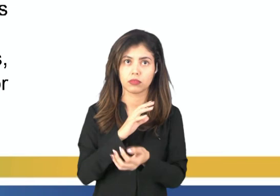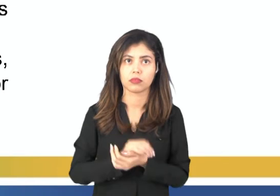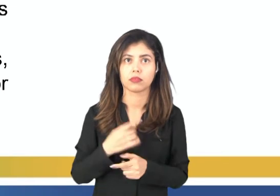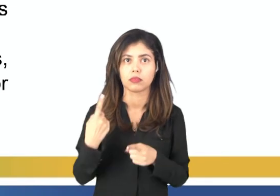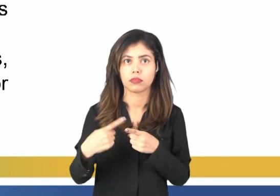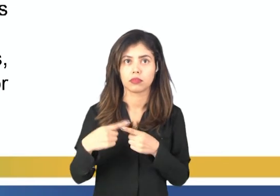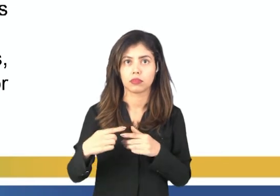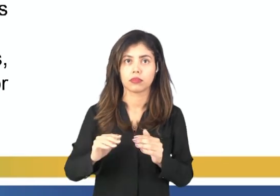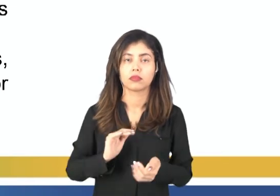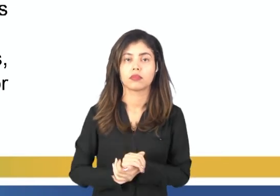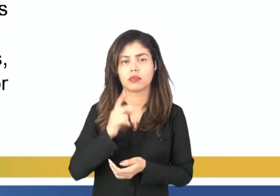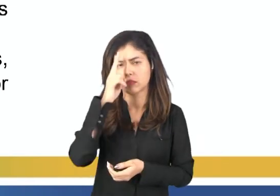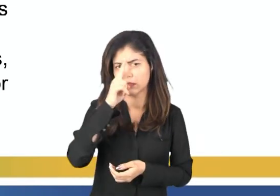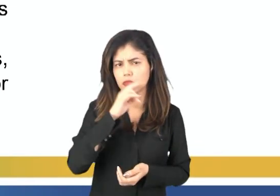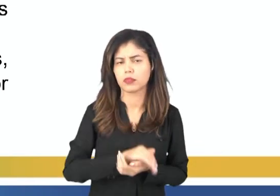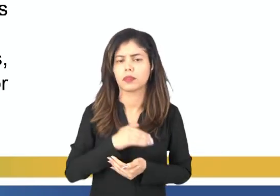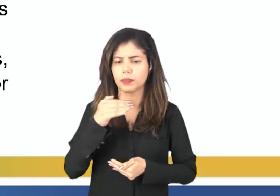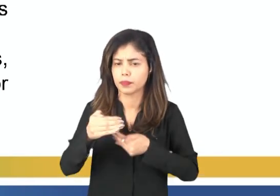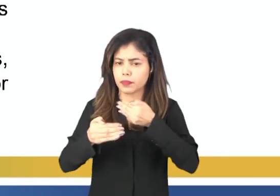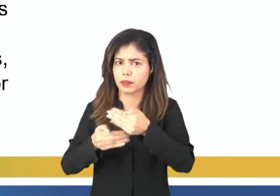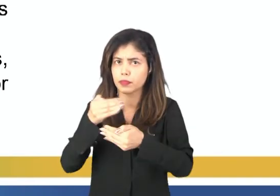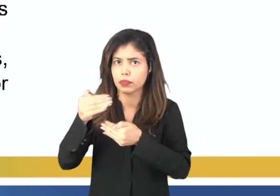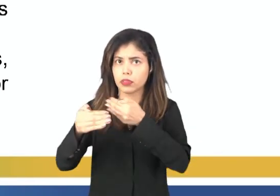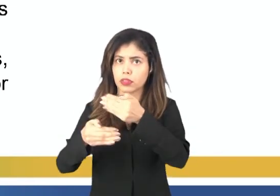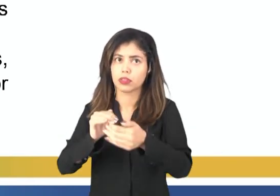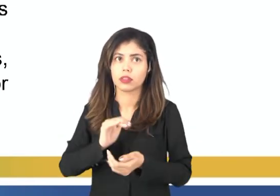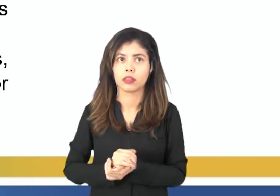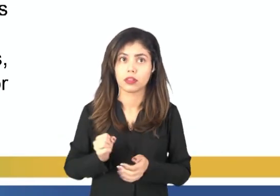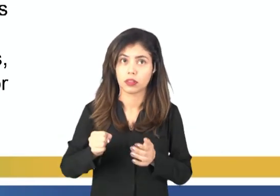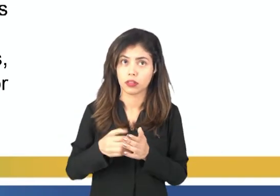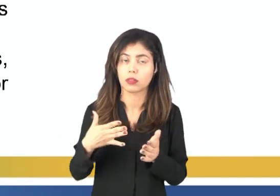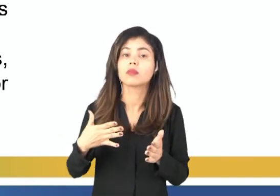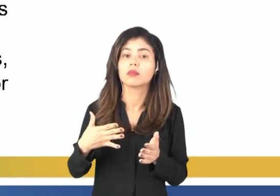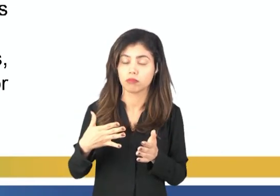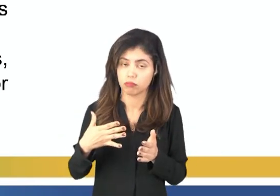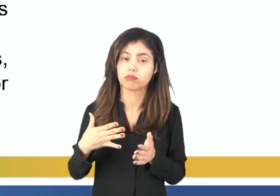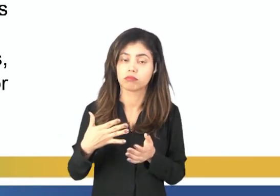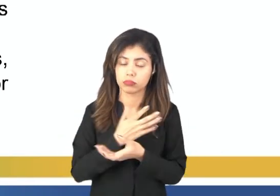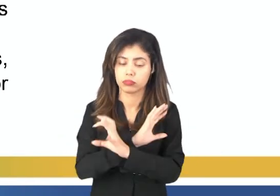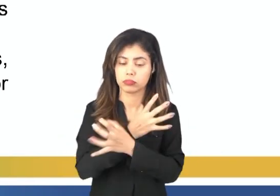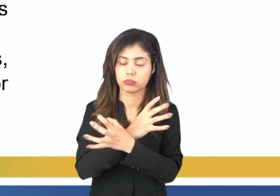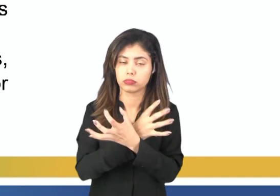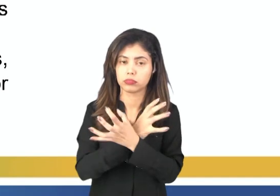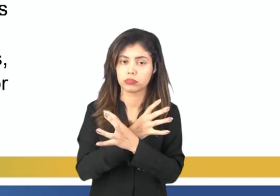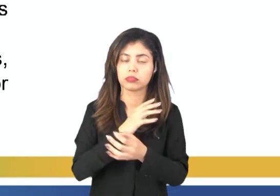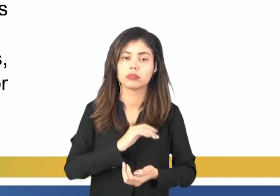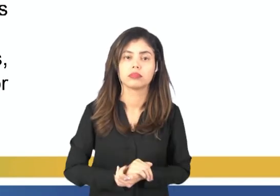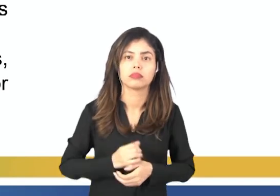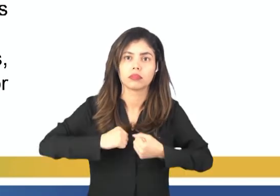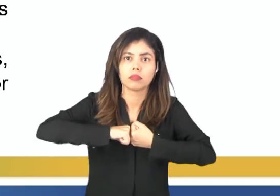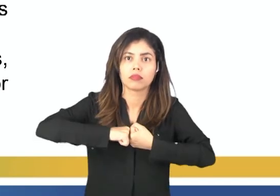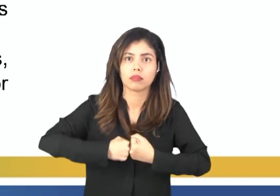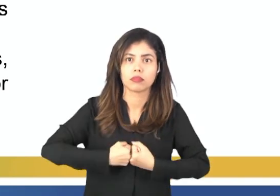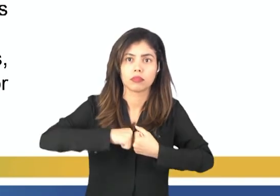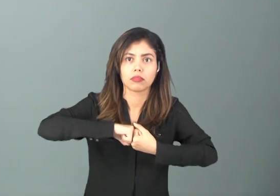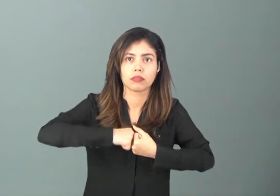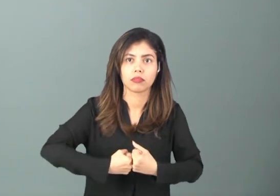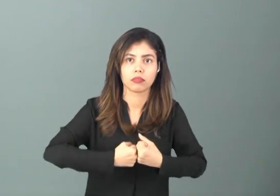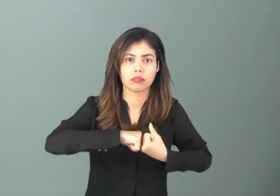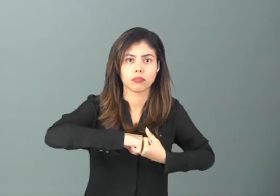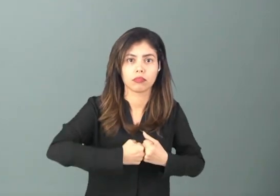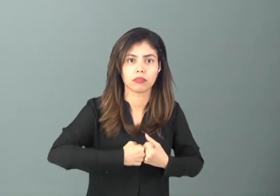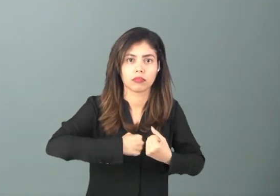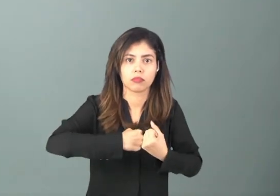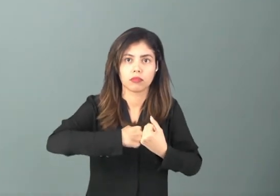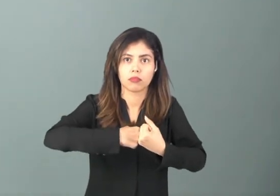de ossos porque lembra aqui à medida que a criança vai se desenvolvendo à medida que ela vai passando de fase né os ossos vão se